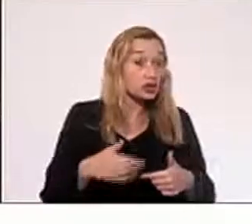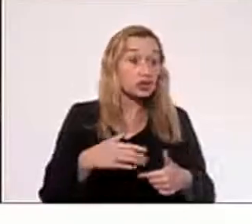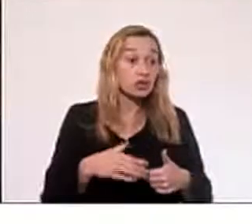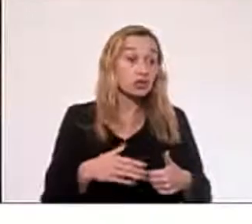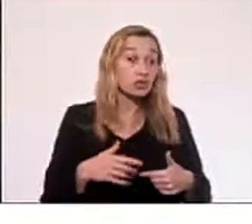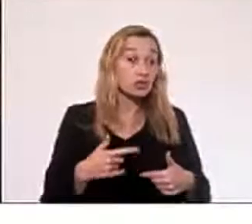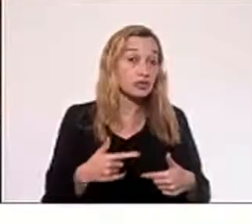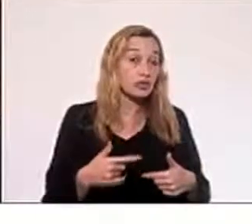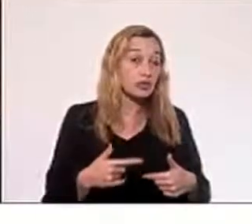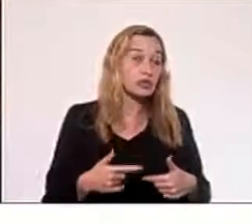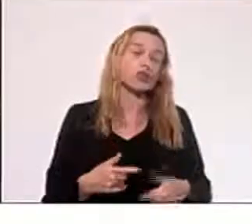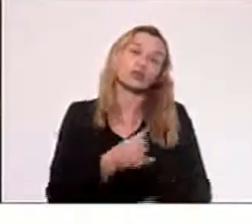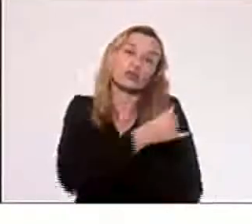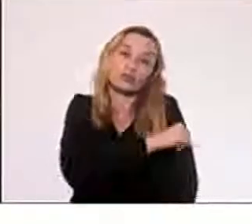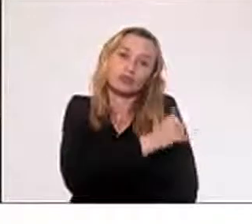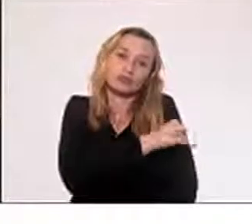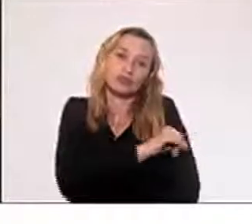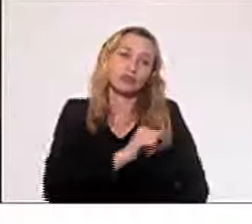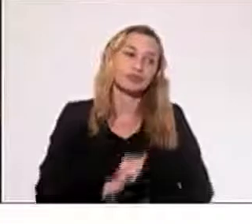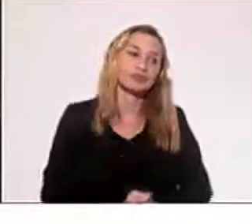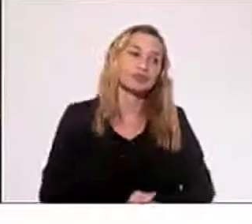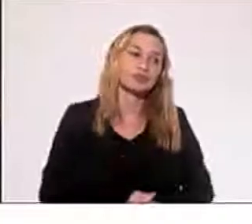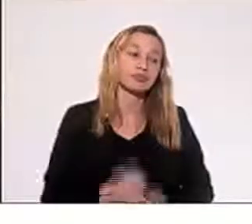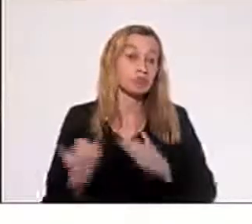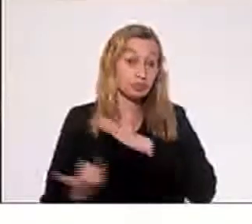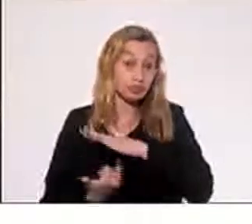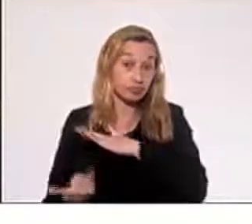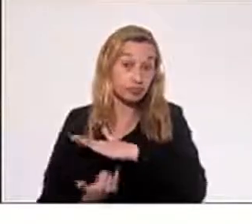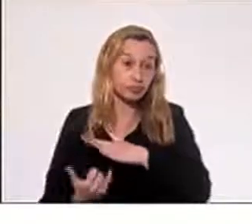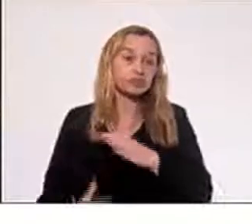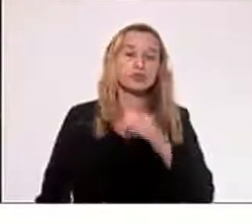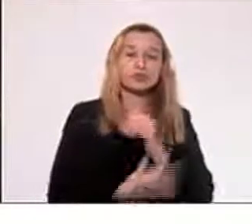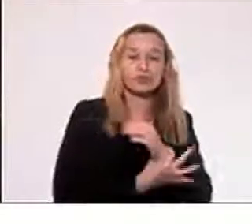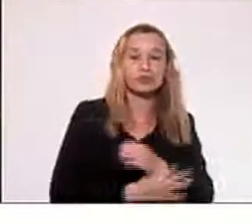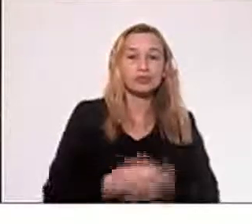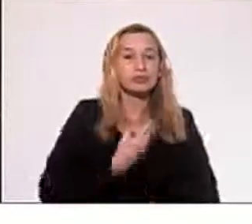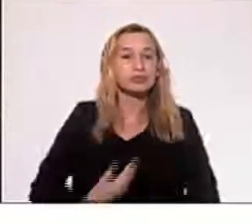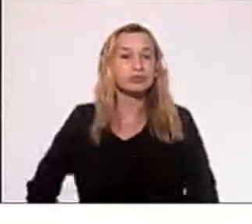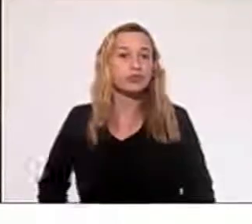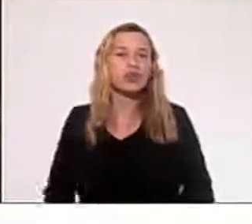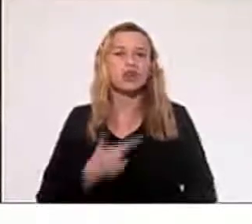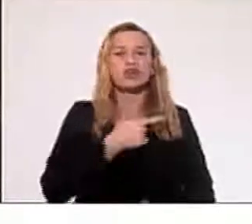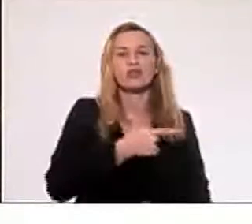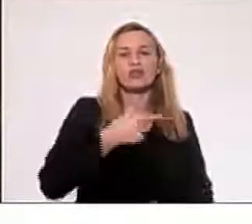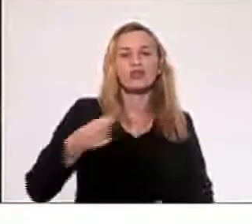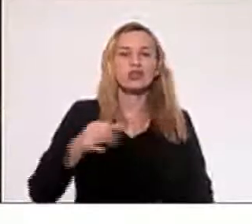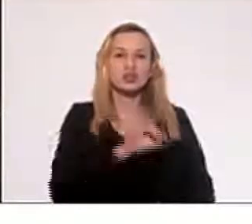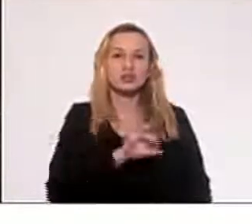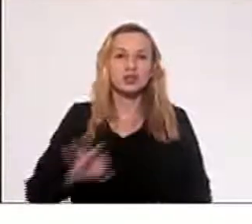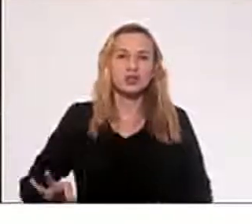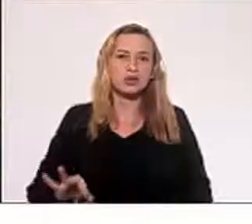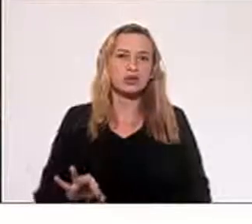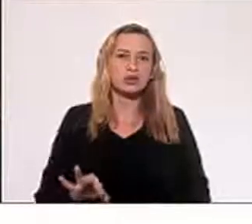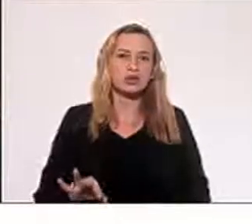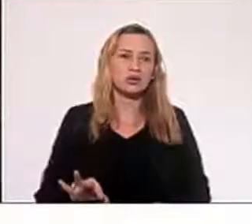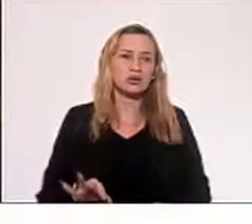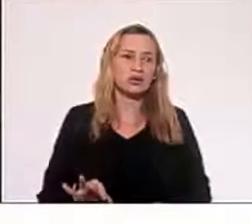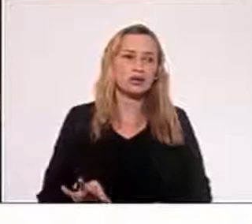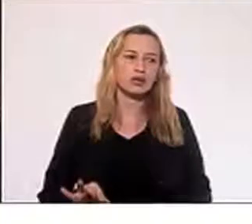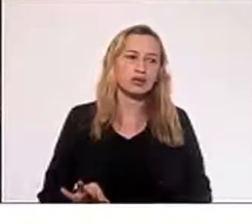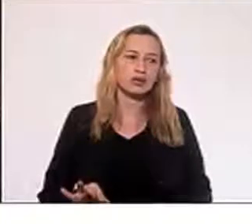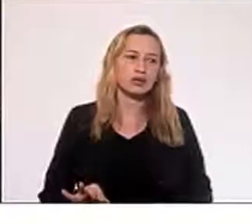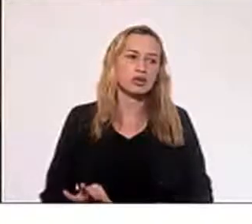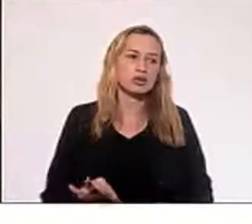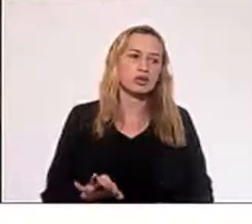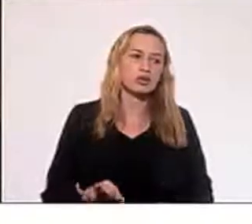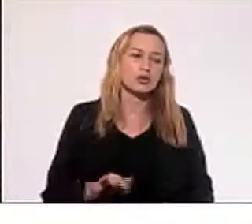situação. No Rio de Janeiro, de acordo com o Instituto de Segurança Pública, 20 pessoas, em média, são vítimas